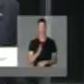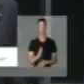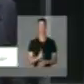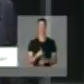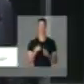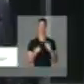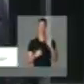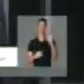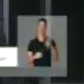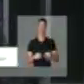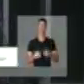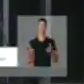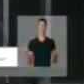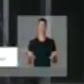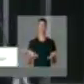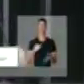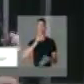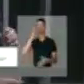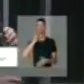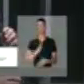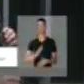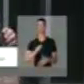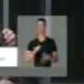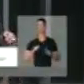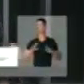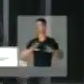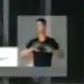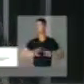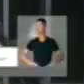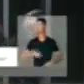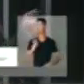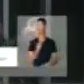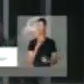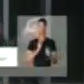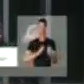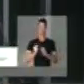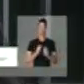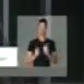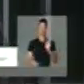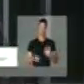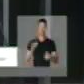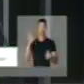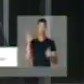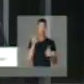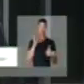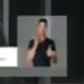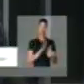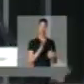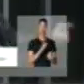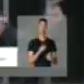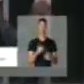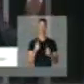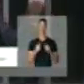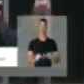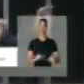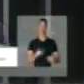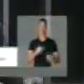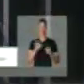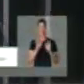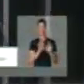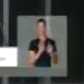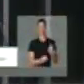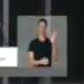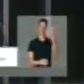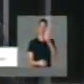de café nesse instante. O Brasil está sangrando, a nossa economia está ameaçada. Estão vendendo o